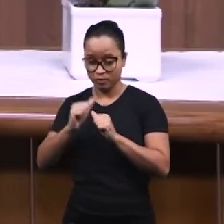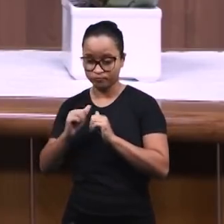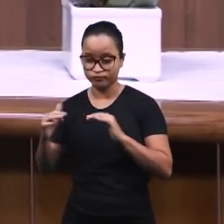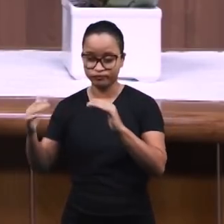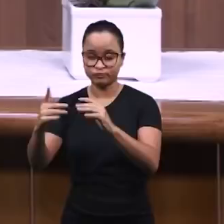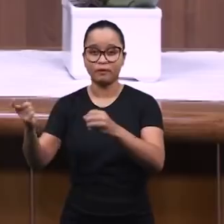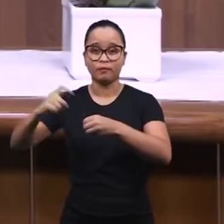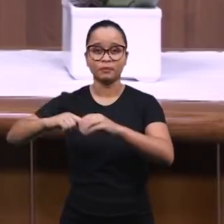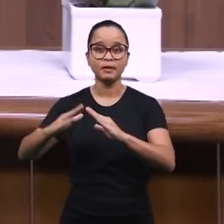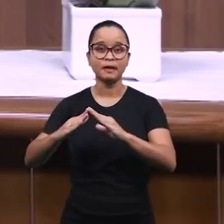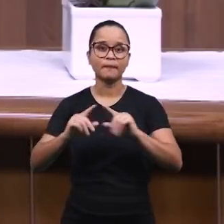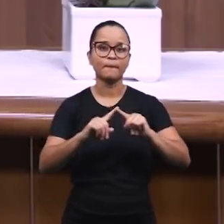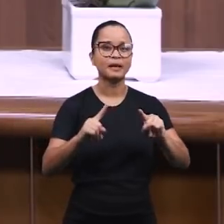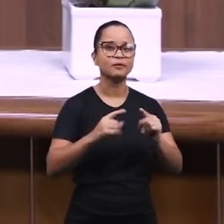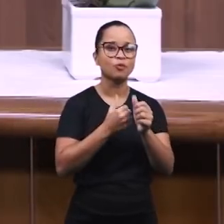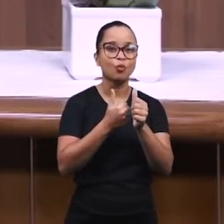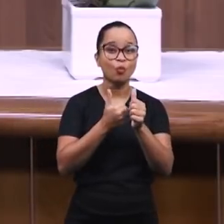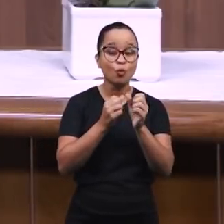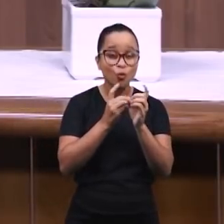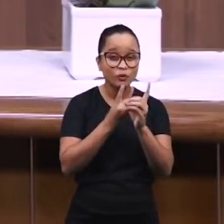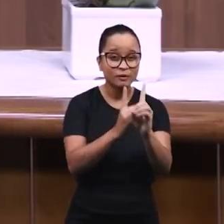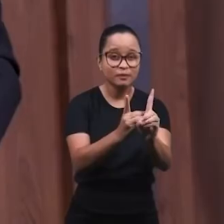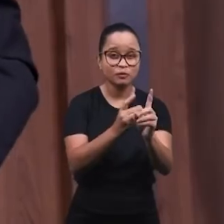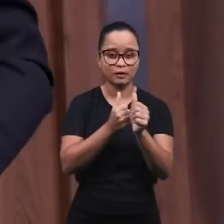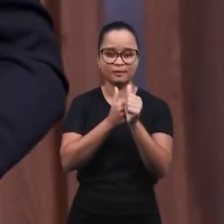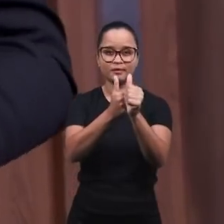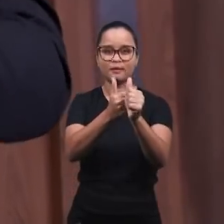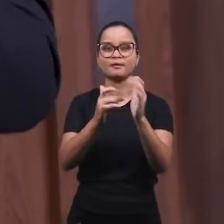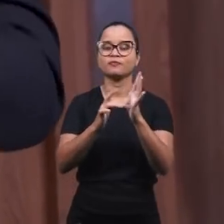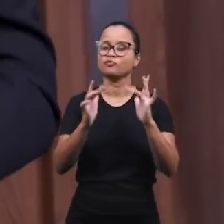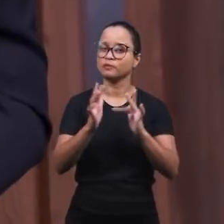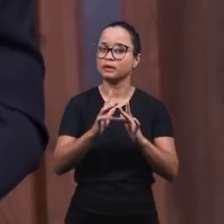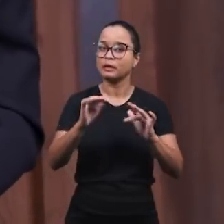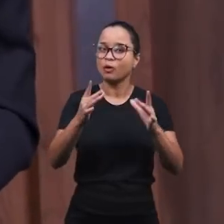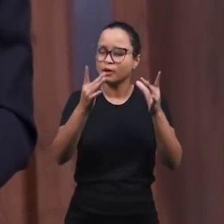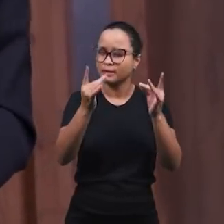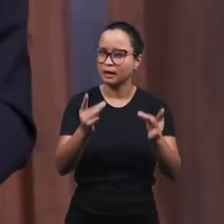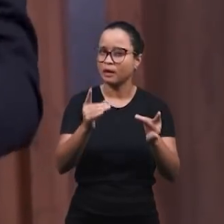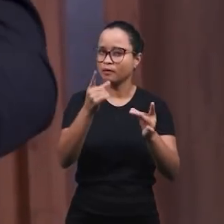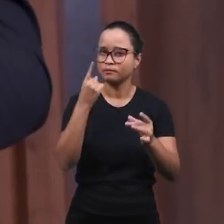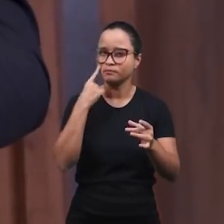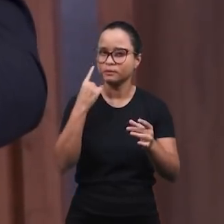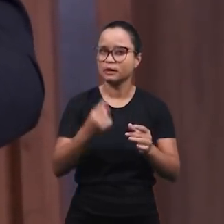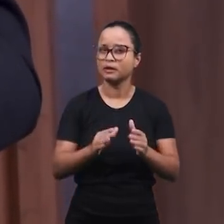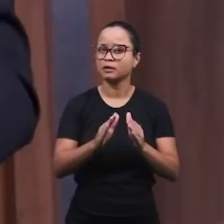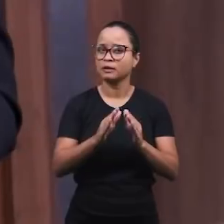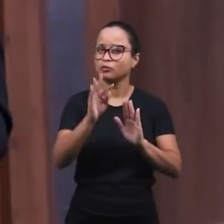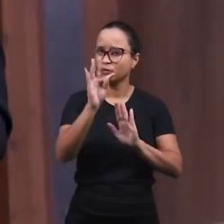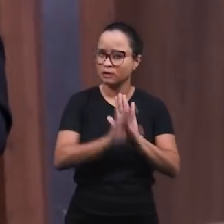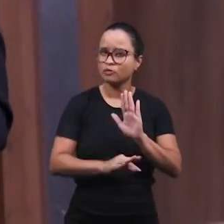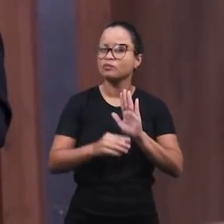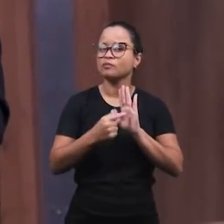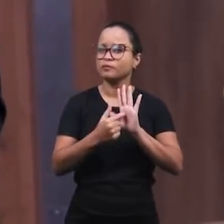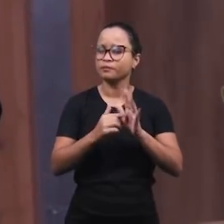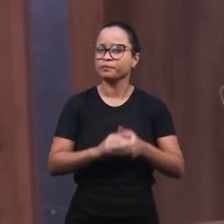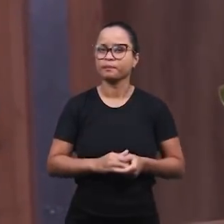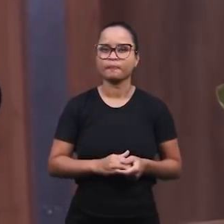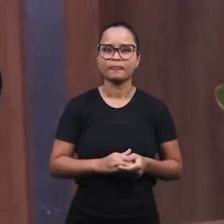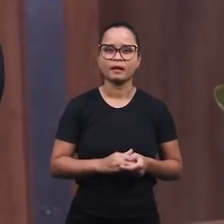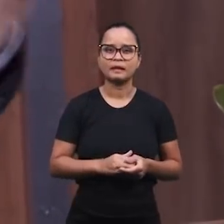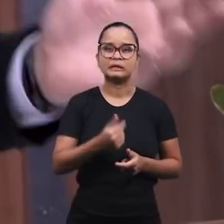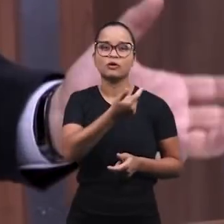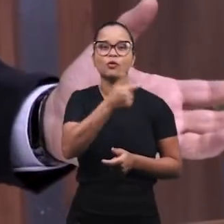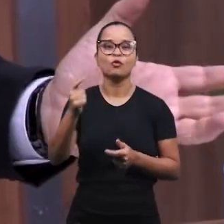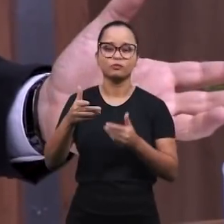Os discípulos seguem ao Senhor Jesus. E há um detalhe nisso aqui, que nós lemos no texto bíblico.